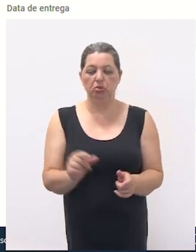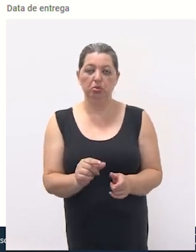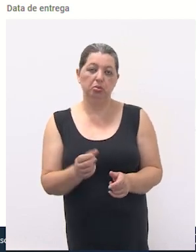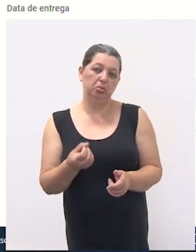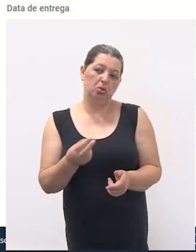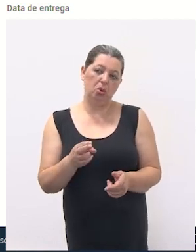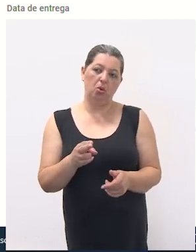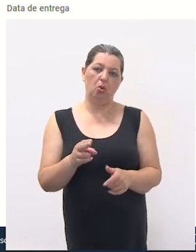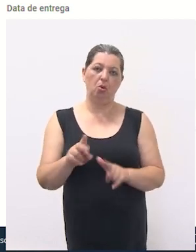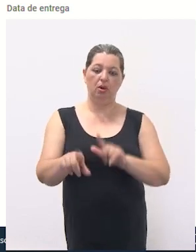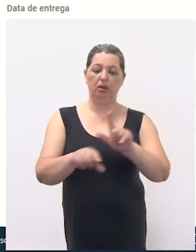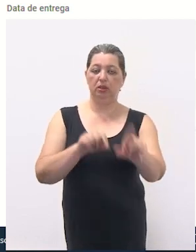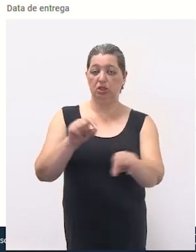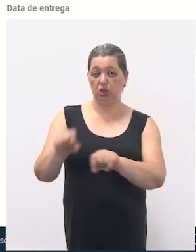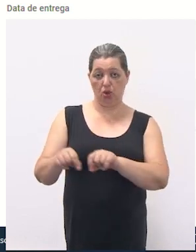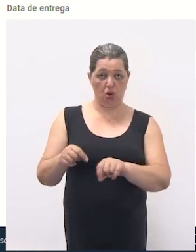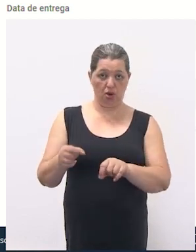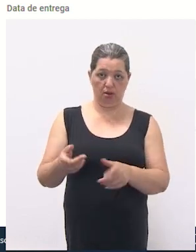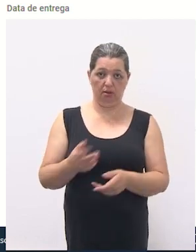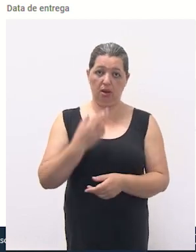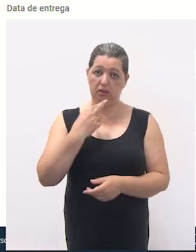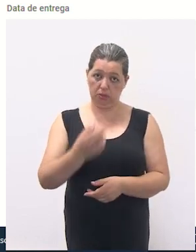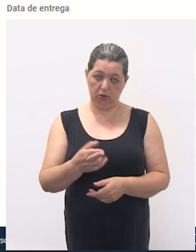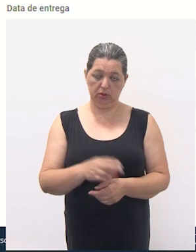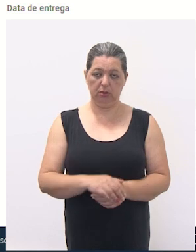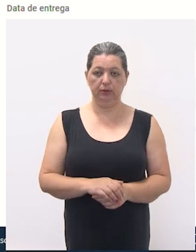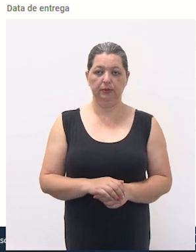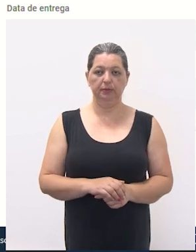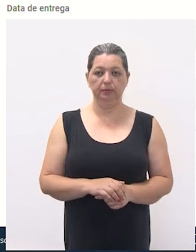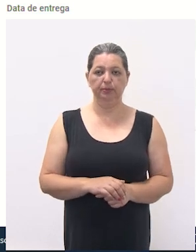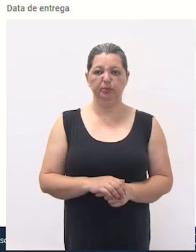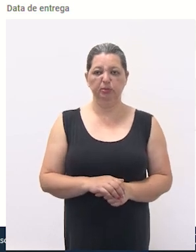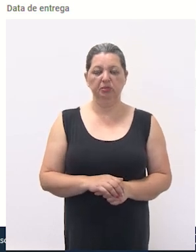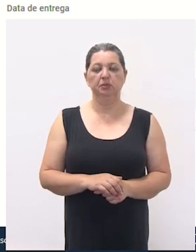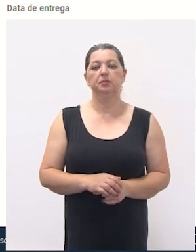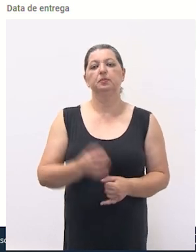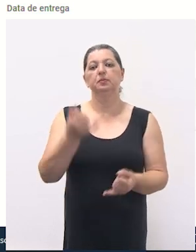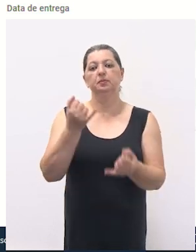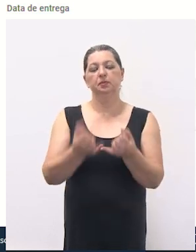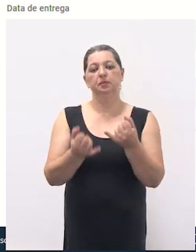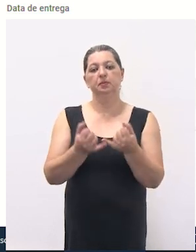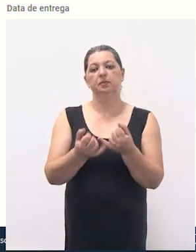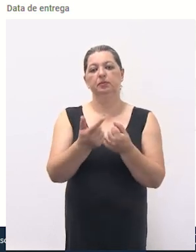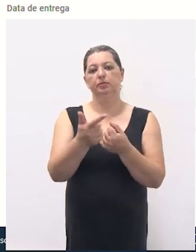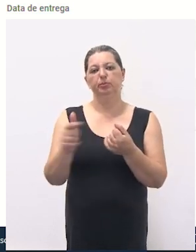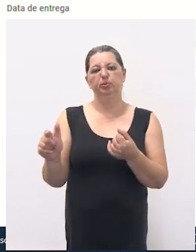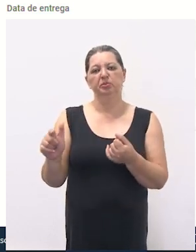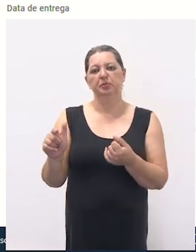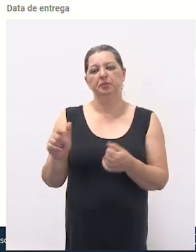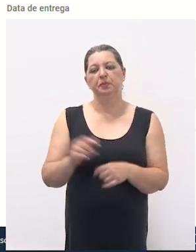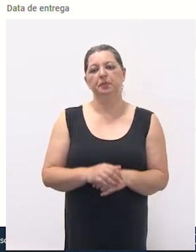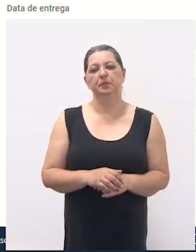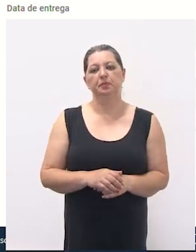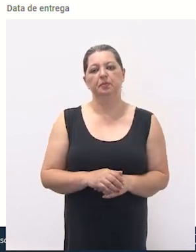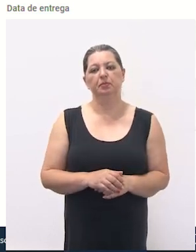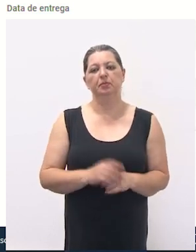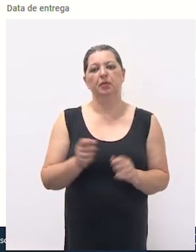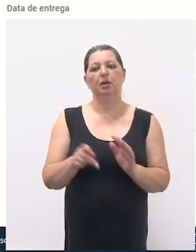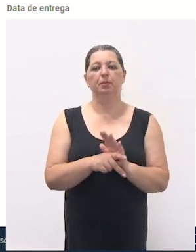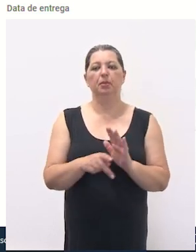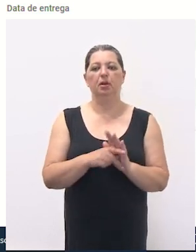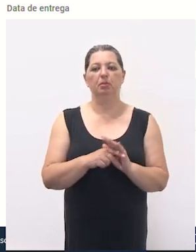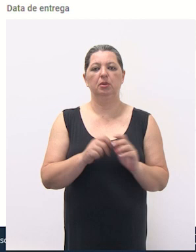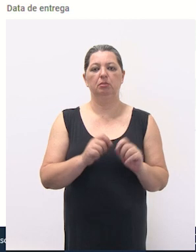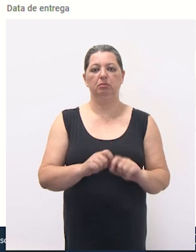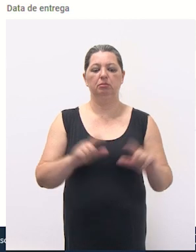escolha. E aí você pode... É bem similar ao outro lá que a gente fez, né? Que do lado aí tem a barra também para a